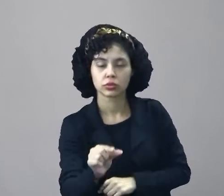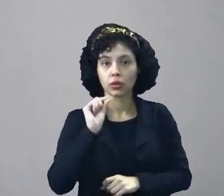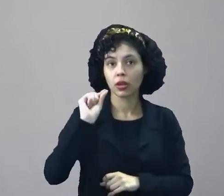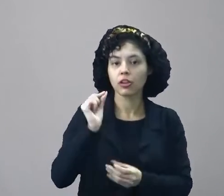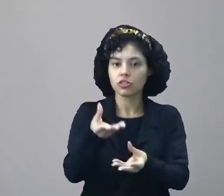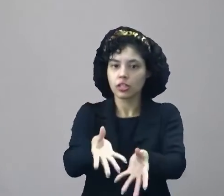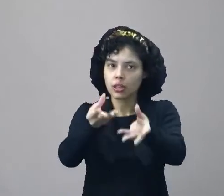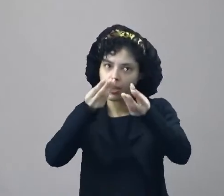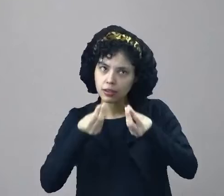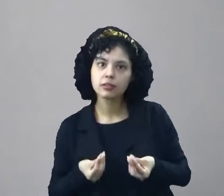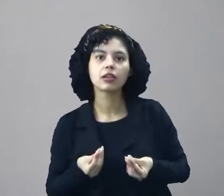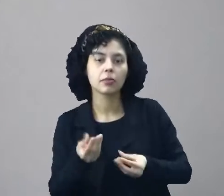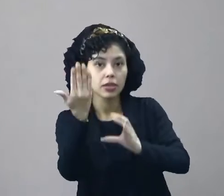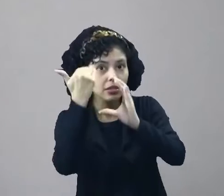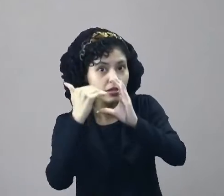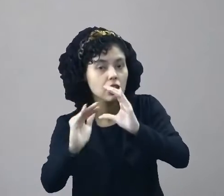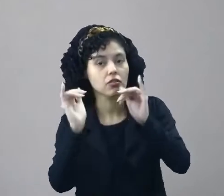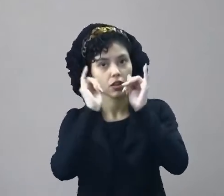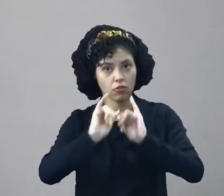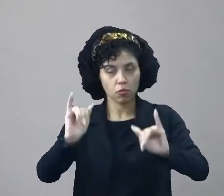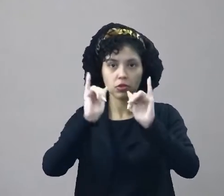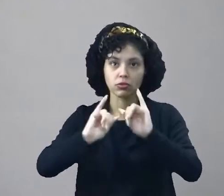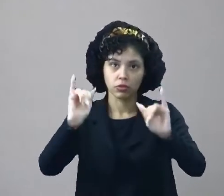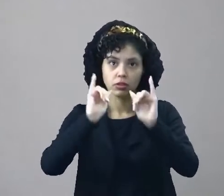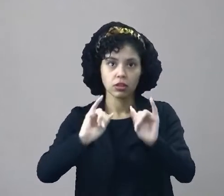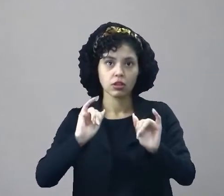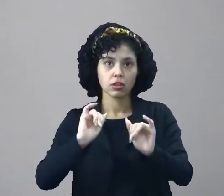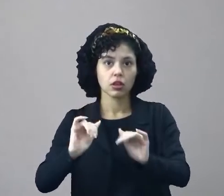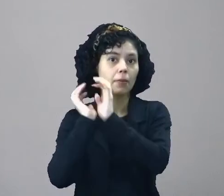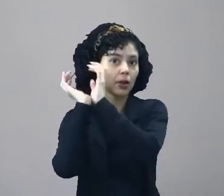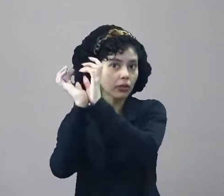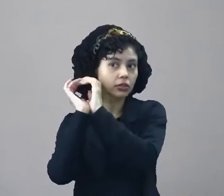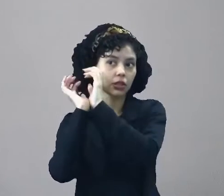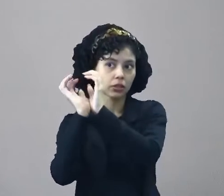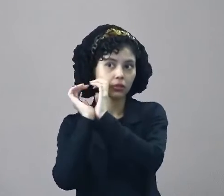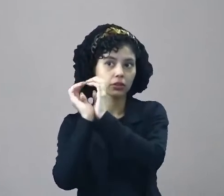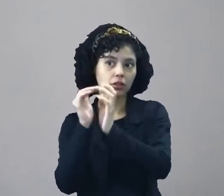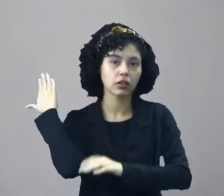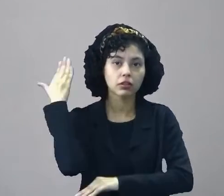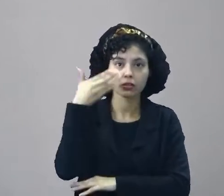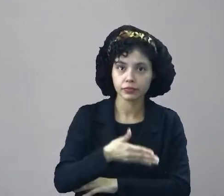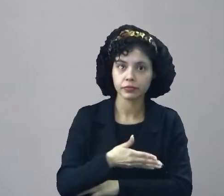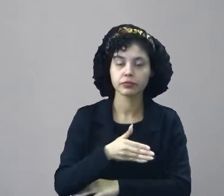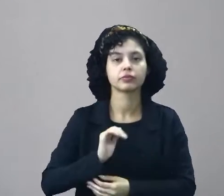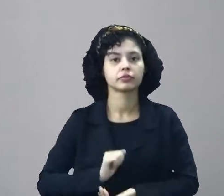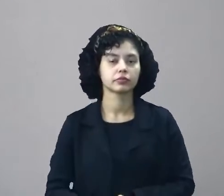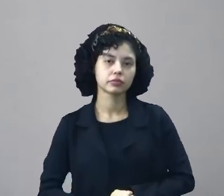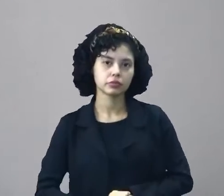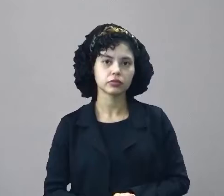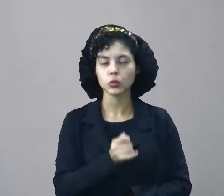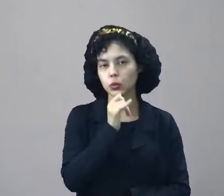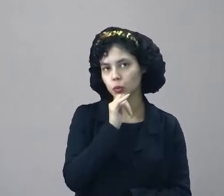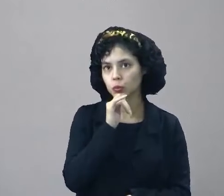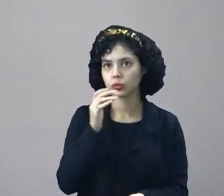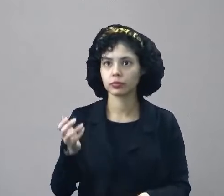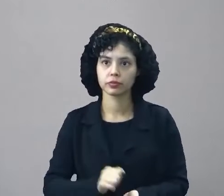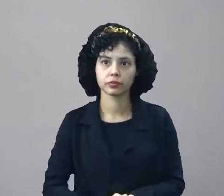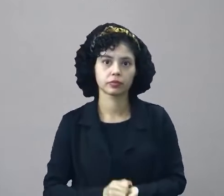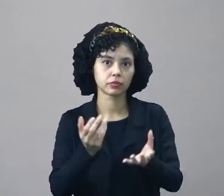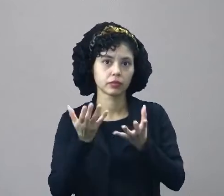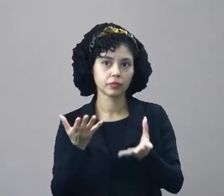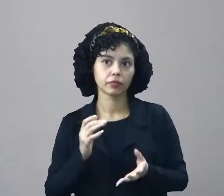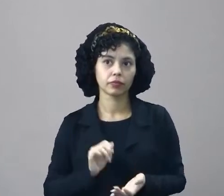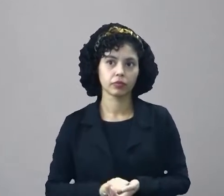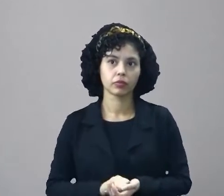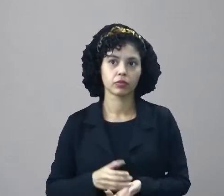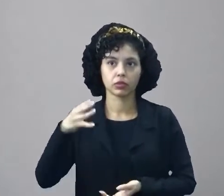de receber e enviar informações para o encéfalo, que vão chegar diretamente ao cérebro. Por exemplo, se eu quiser